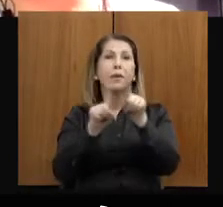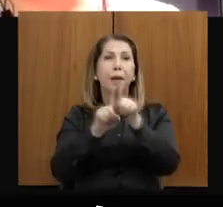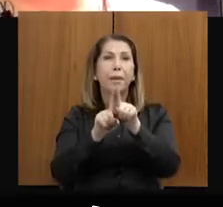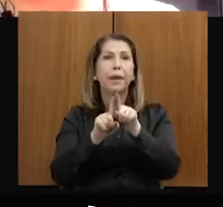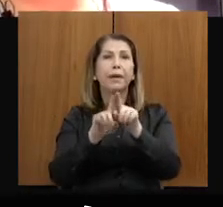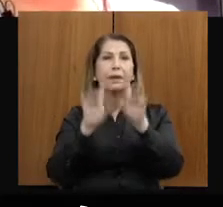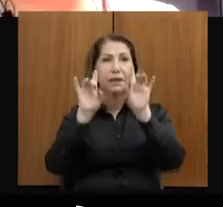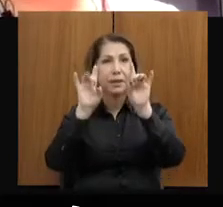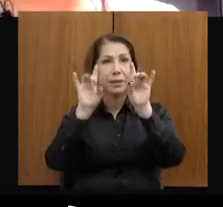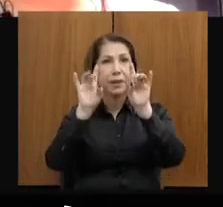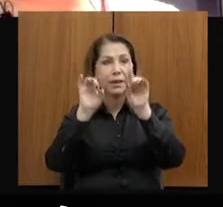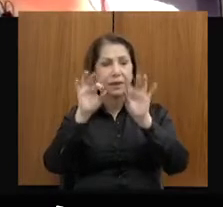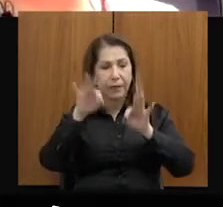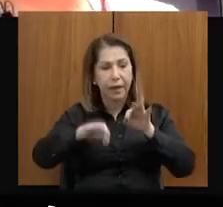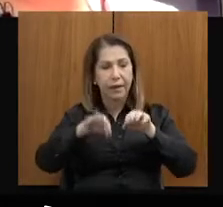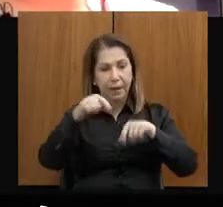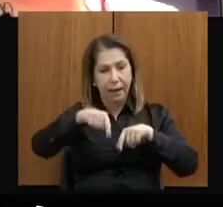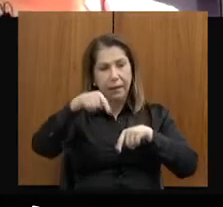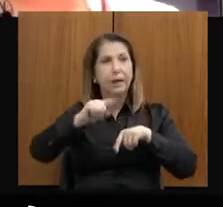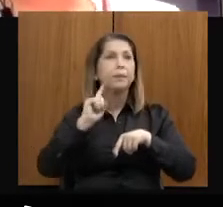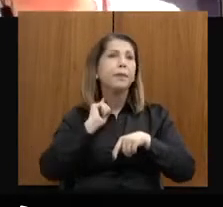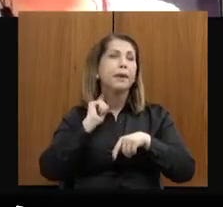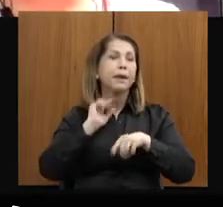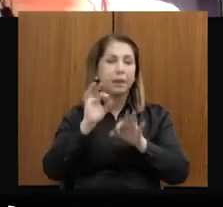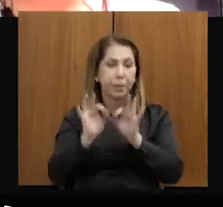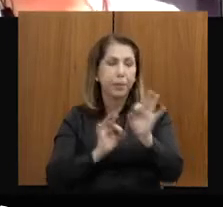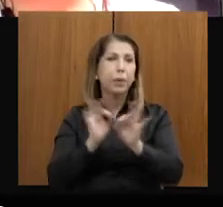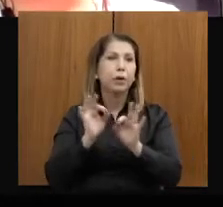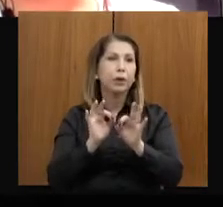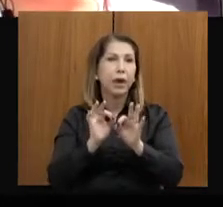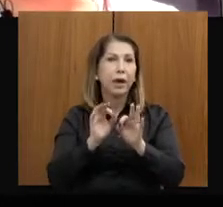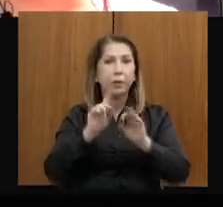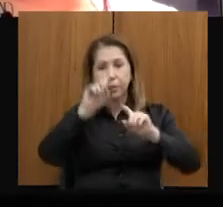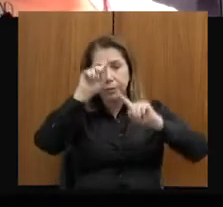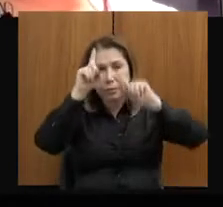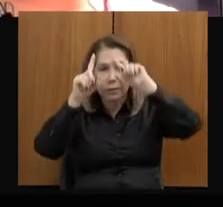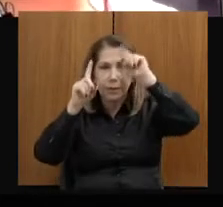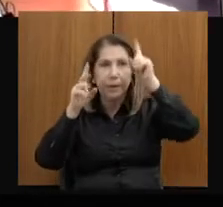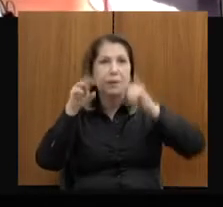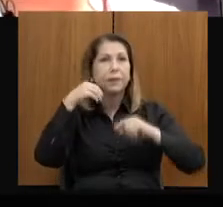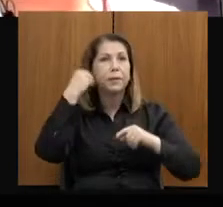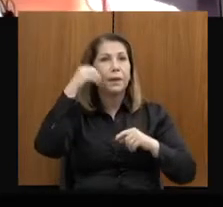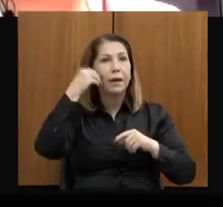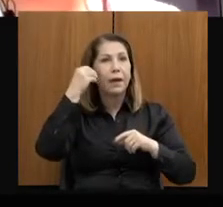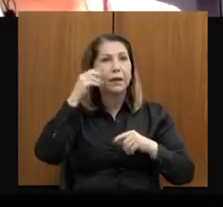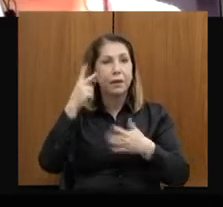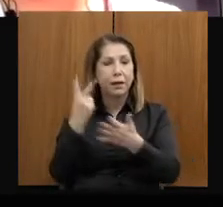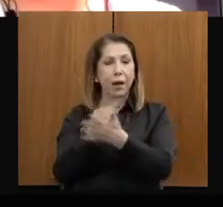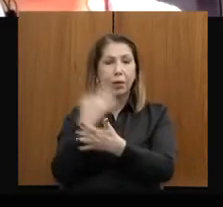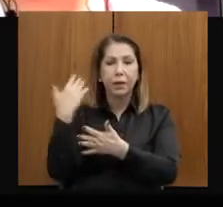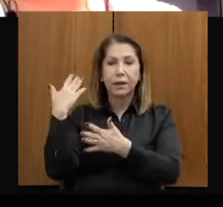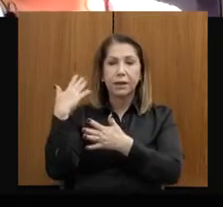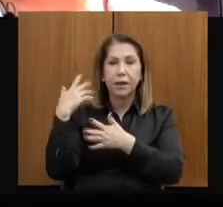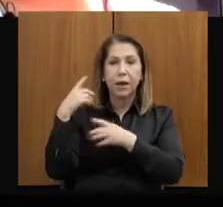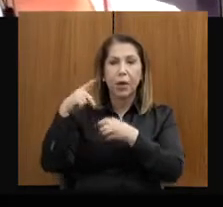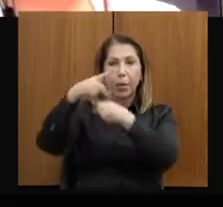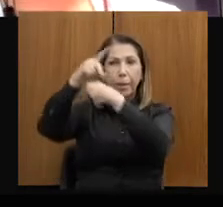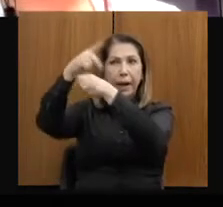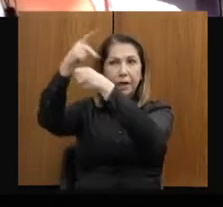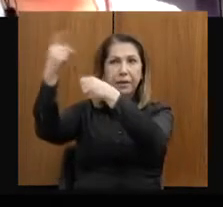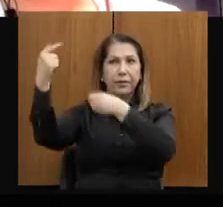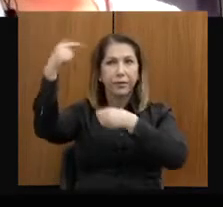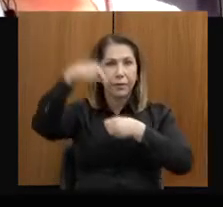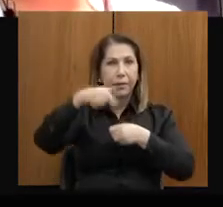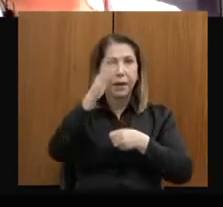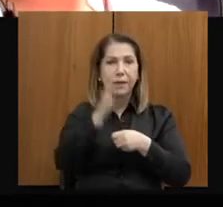específica com projetos específicos a muito inspirados em experiências que ocorreram no exterior deve